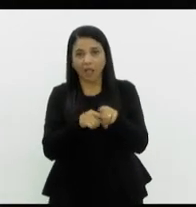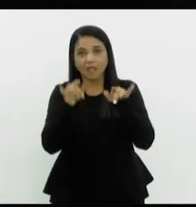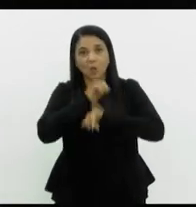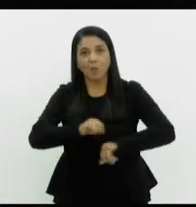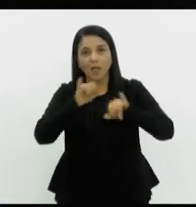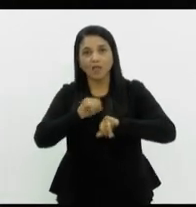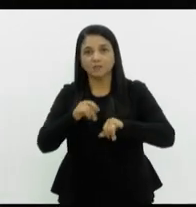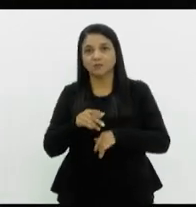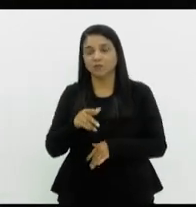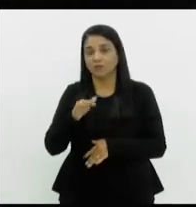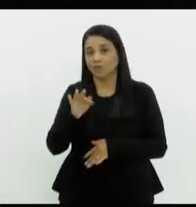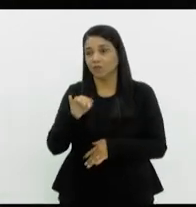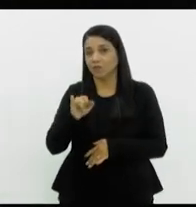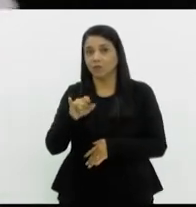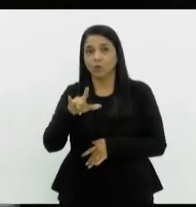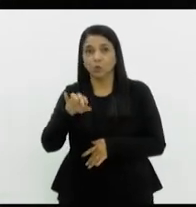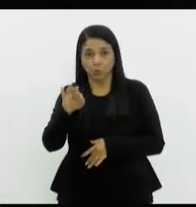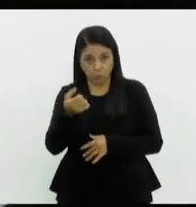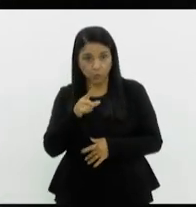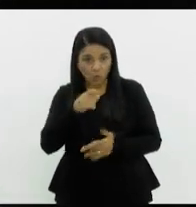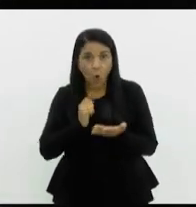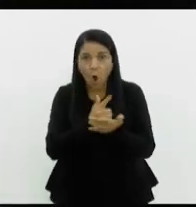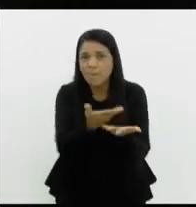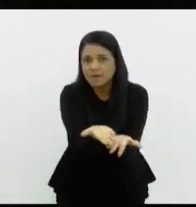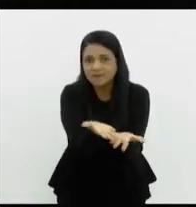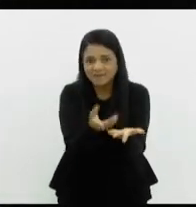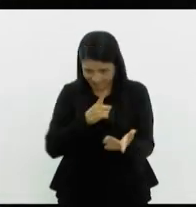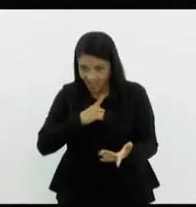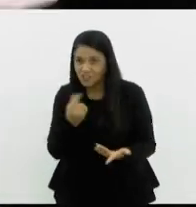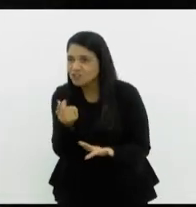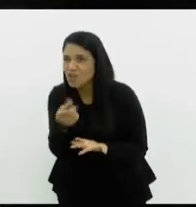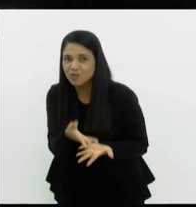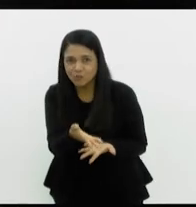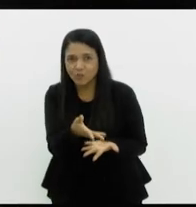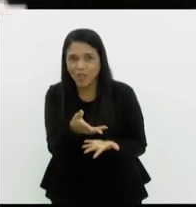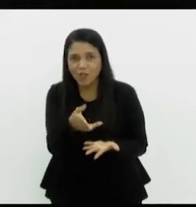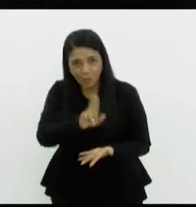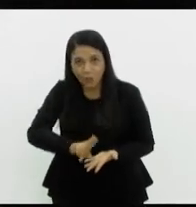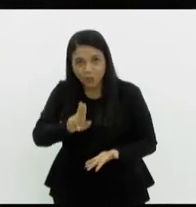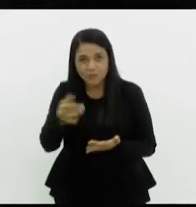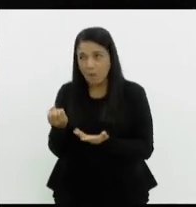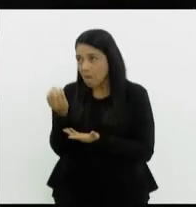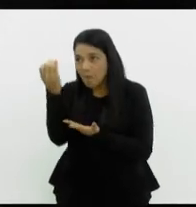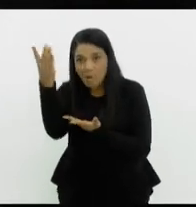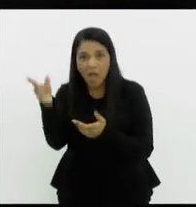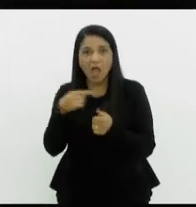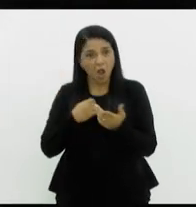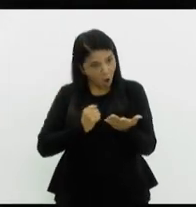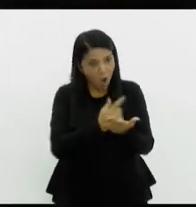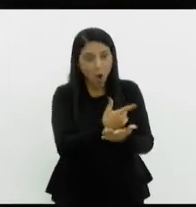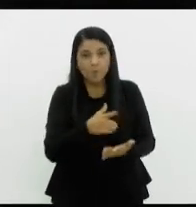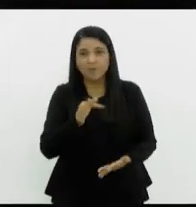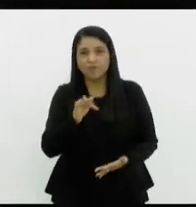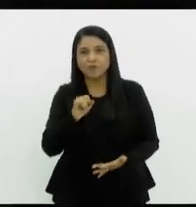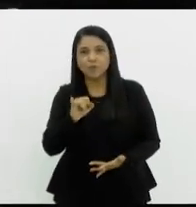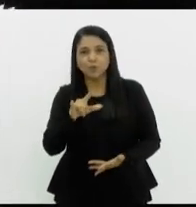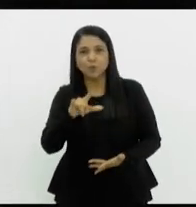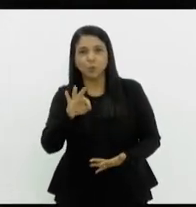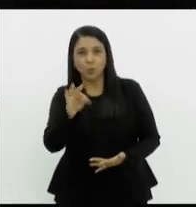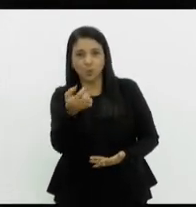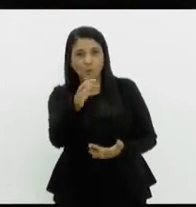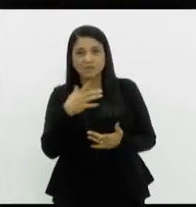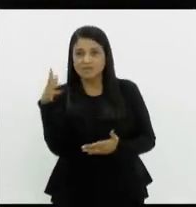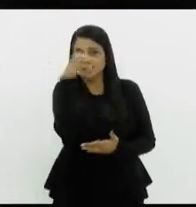Por que não compra? Dinheiro tem. Quer dizer, dinheiro não tem, mas vocês não usam para viagem? Usa para comprar a porra do filtro. Para levar para salvar a